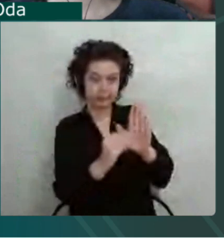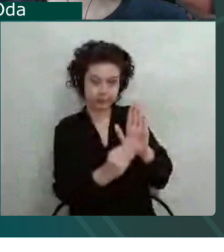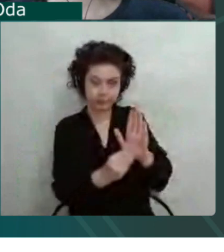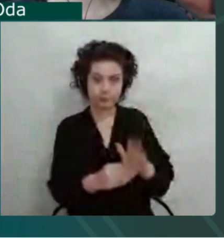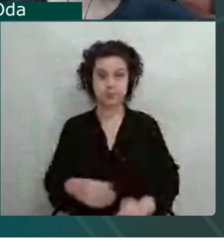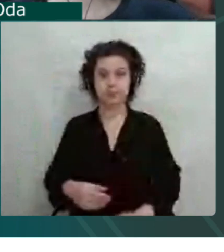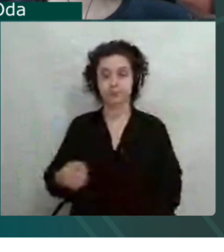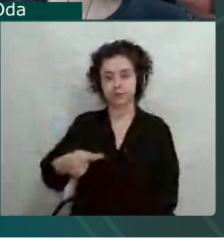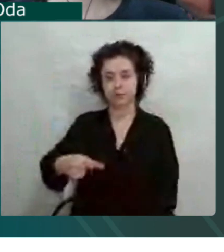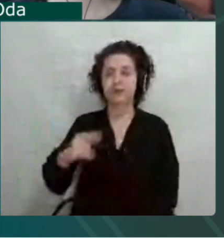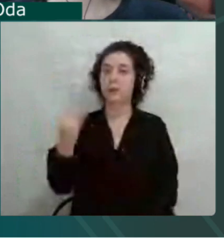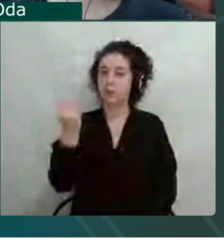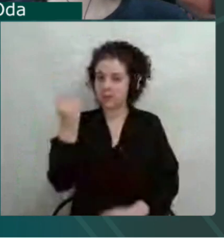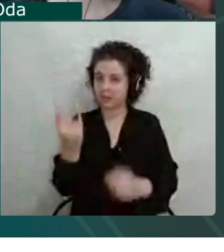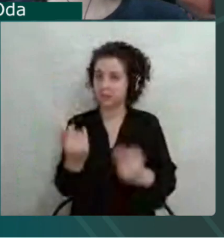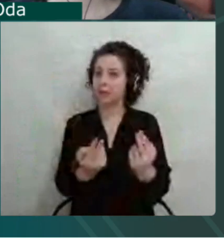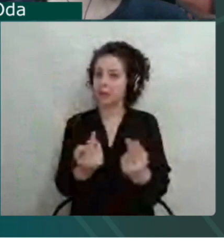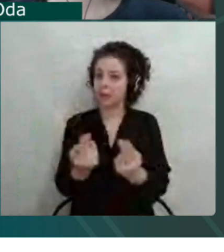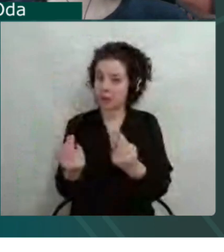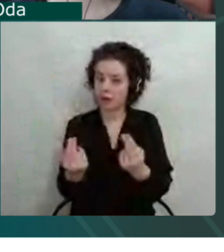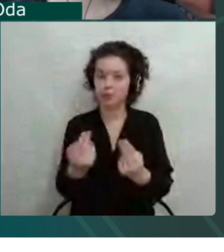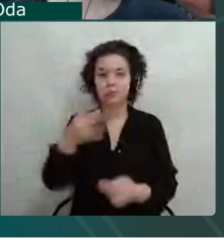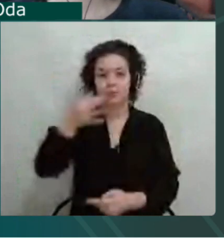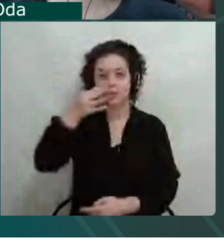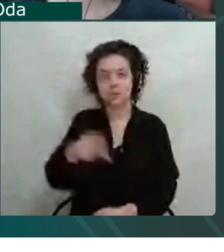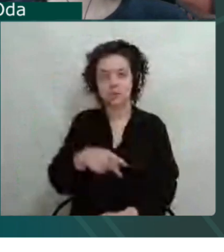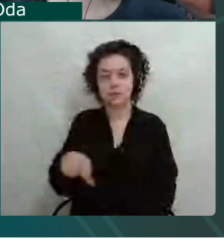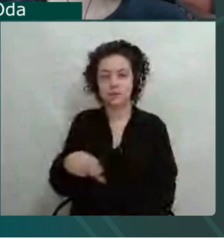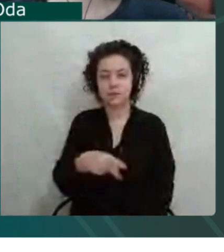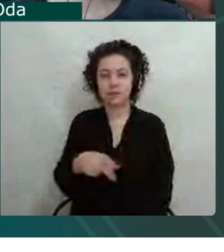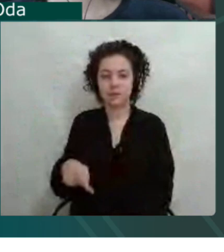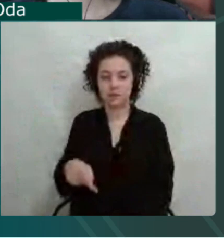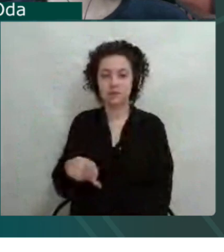nós teremos a presença do professor Dr. Jair